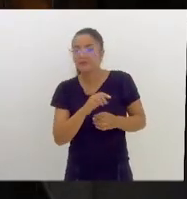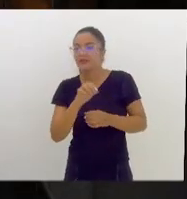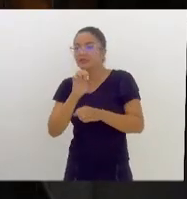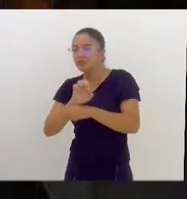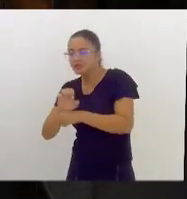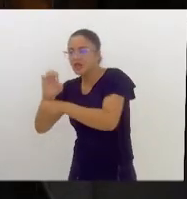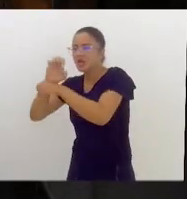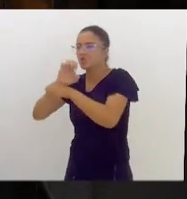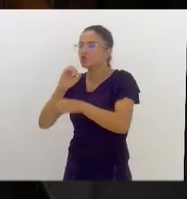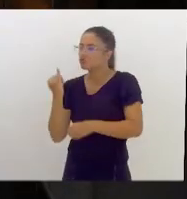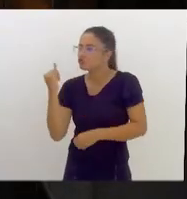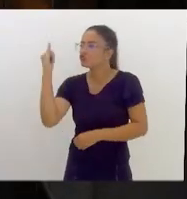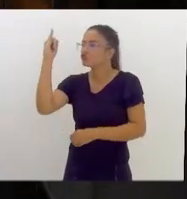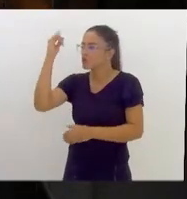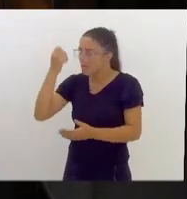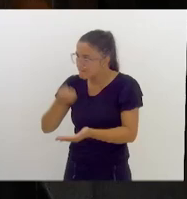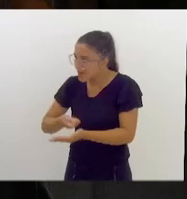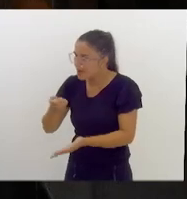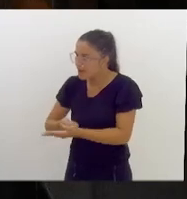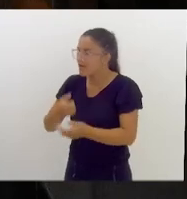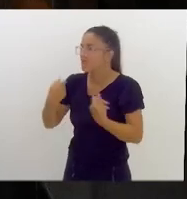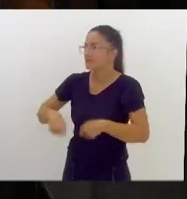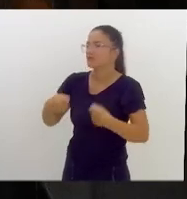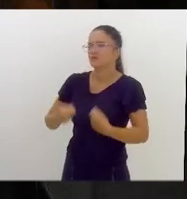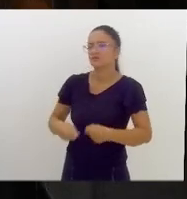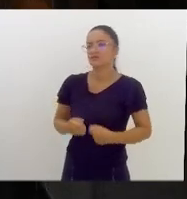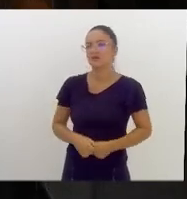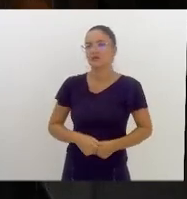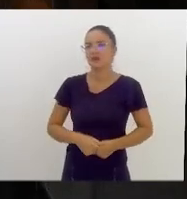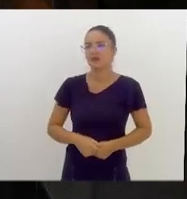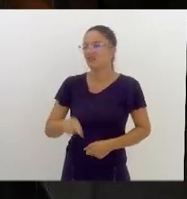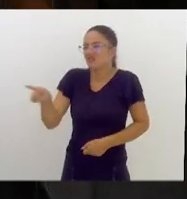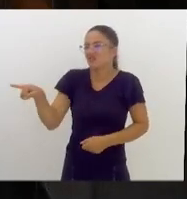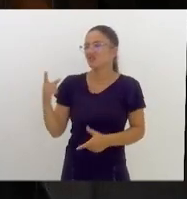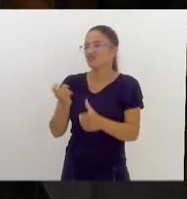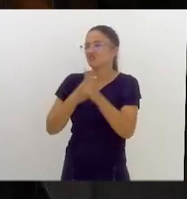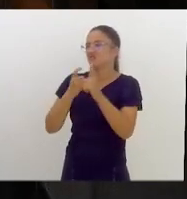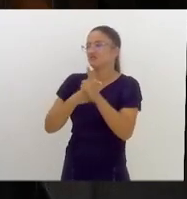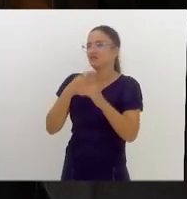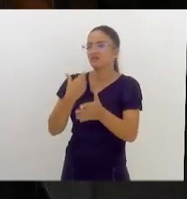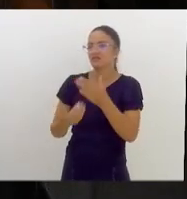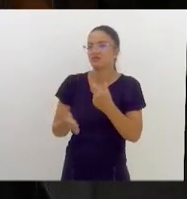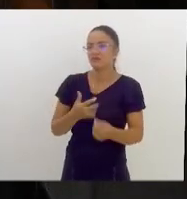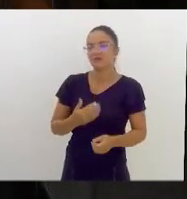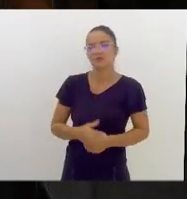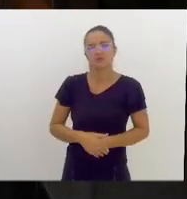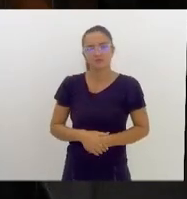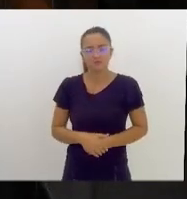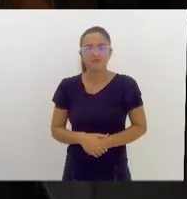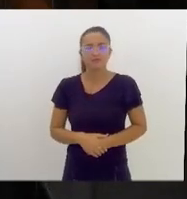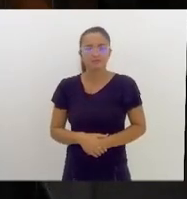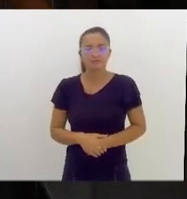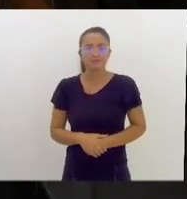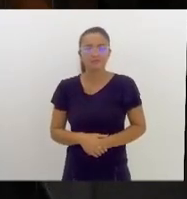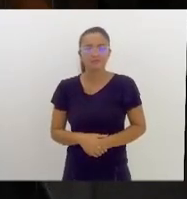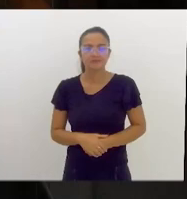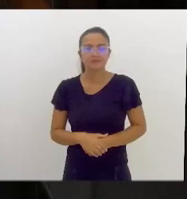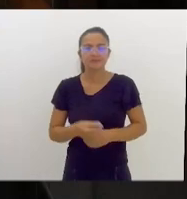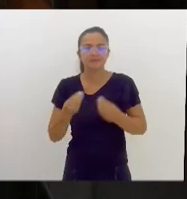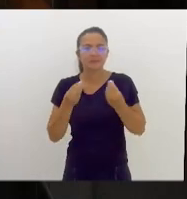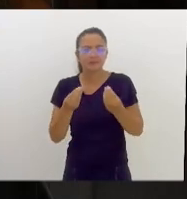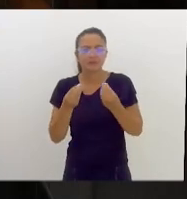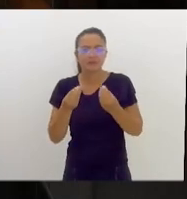que os estados têm que ficar afogados em dívidas para não ter dinheiro para investir? Isto pode